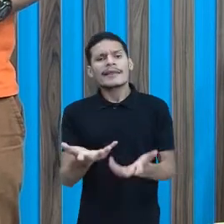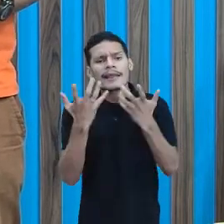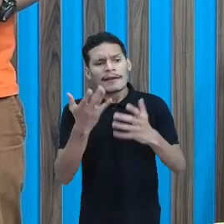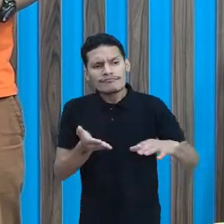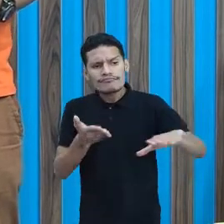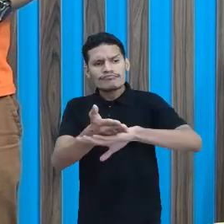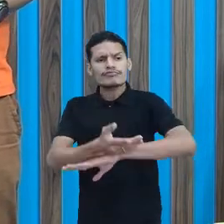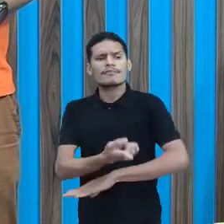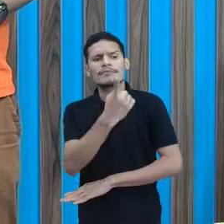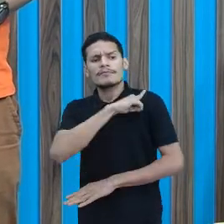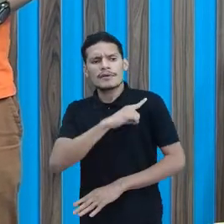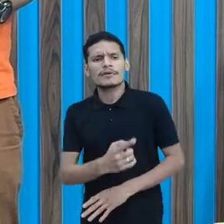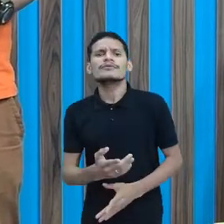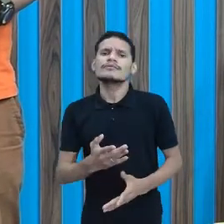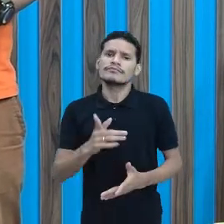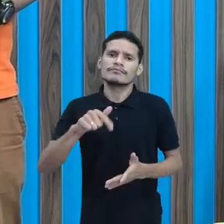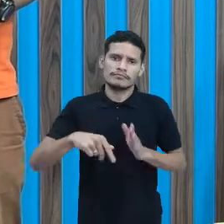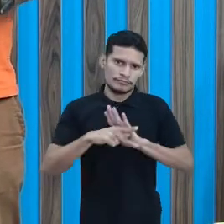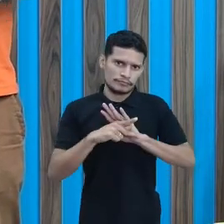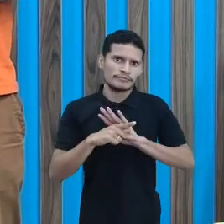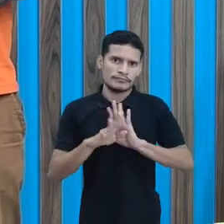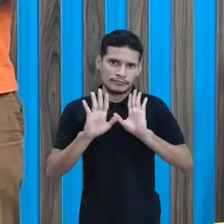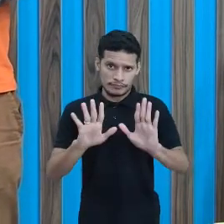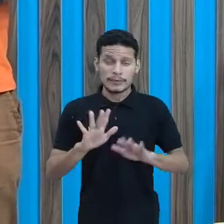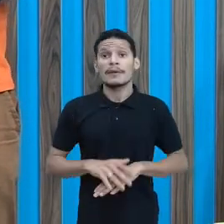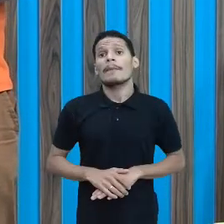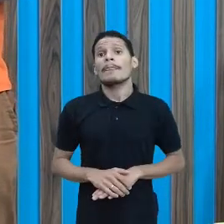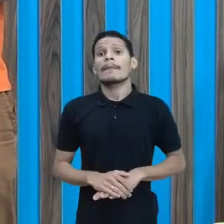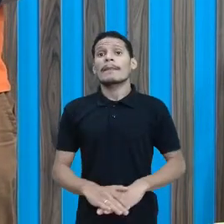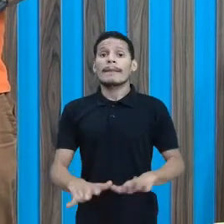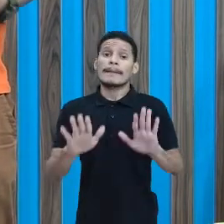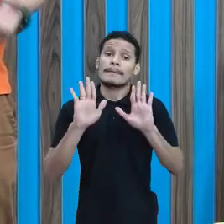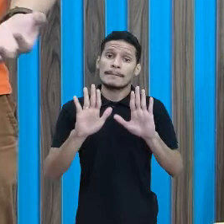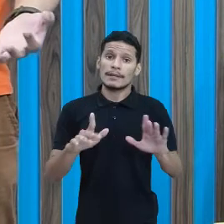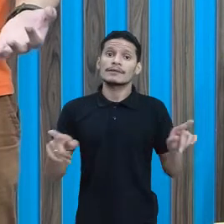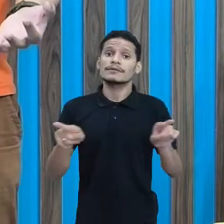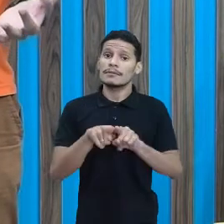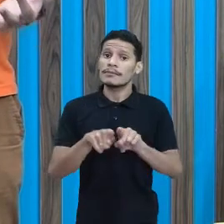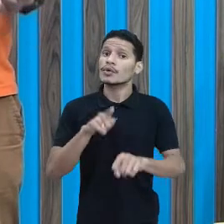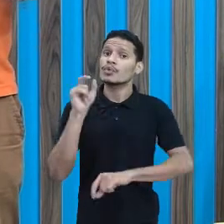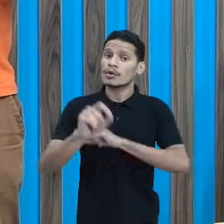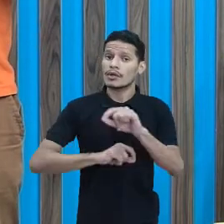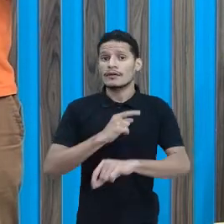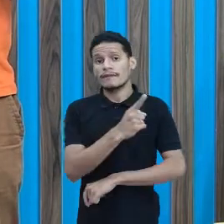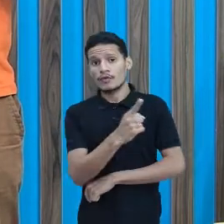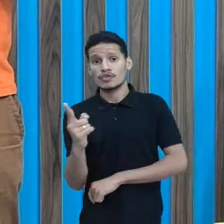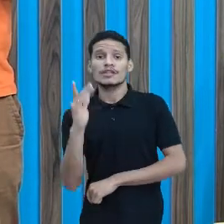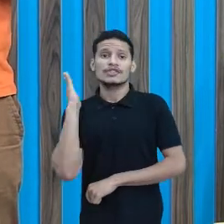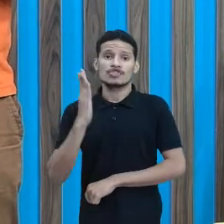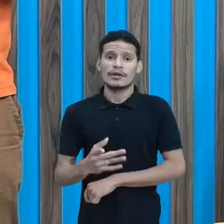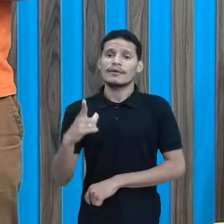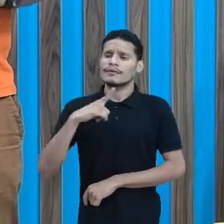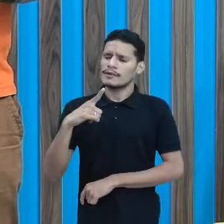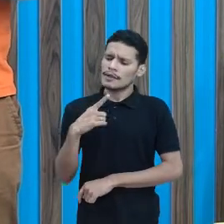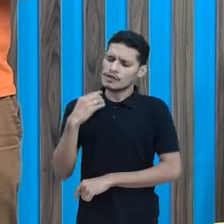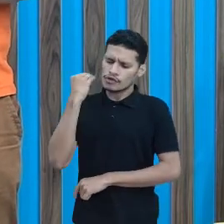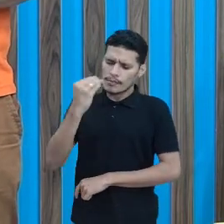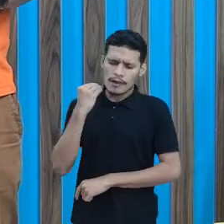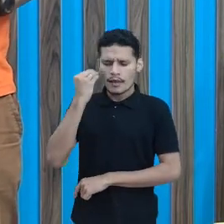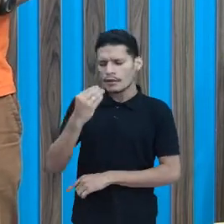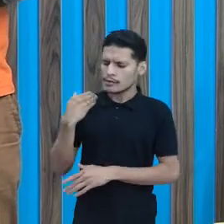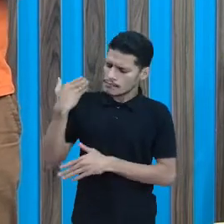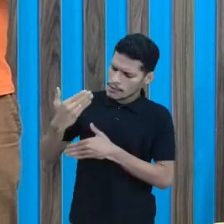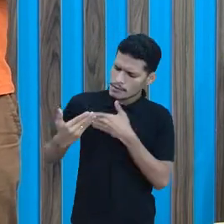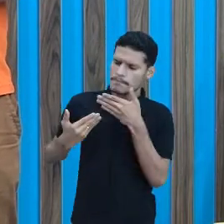primeiro ano do ensino fundamental, certo? Isso quer dizer também que vocês já estão trazendo uma experiência